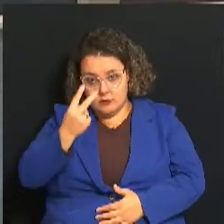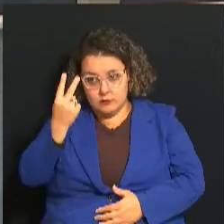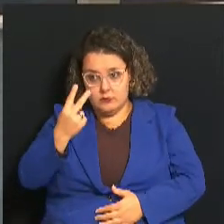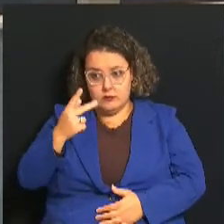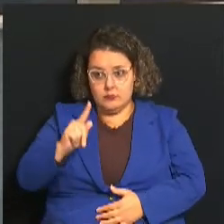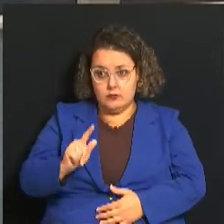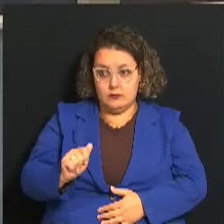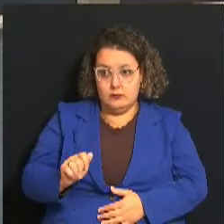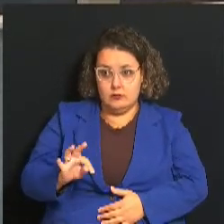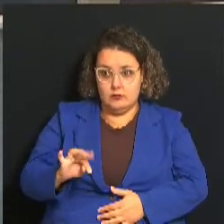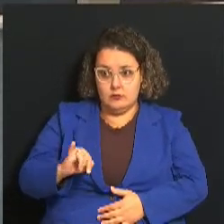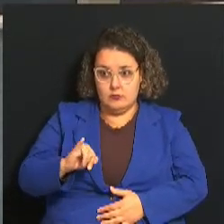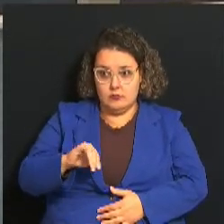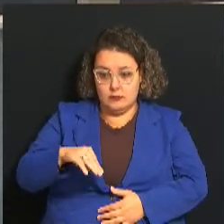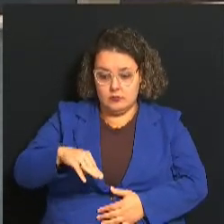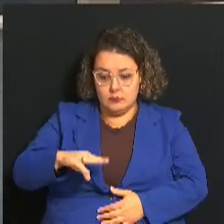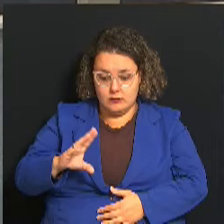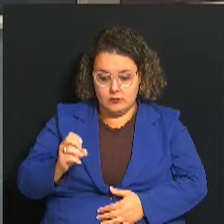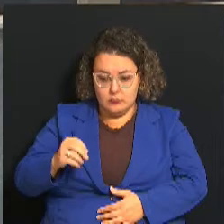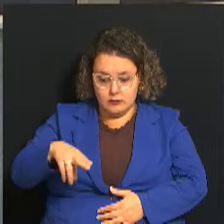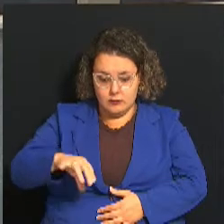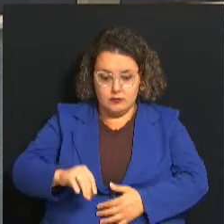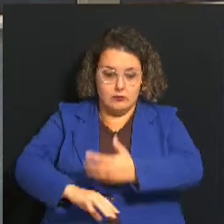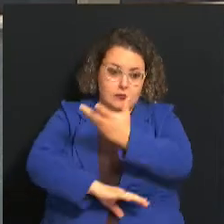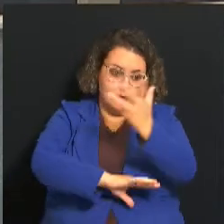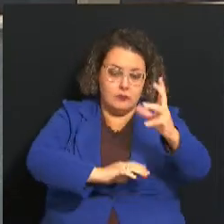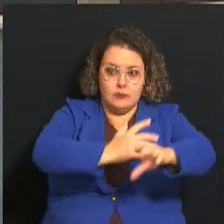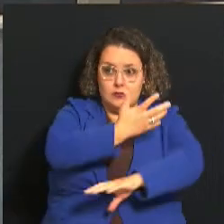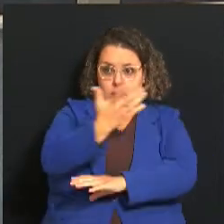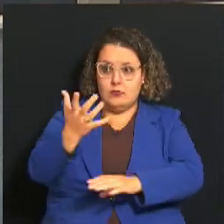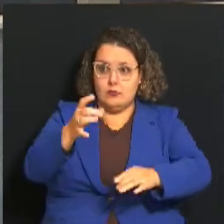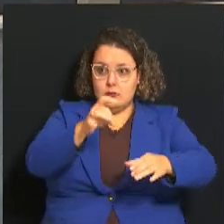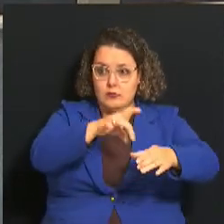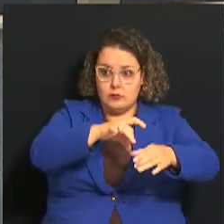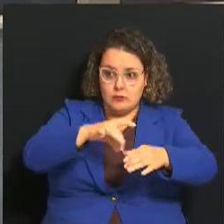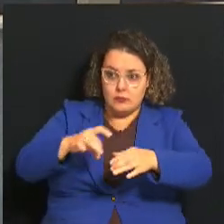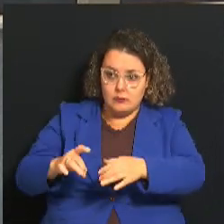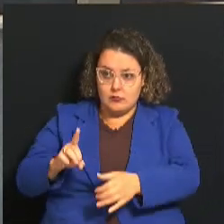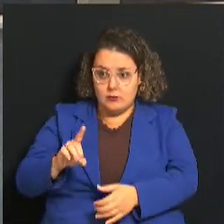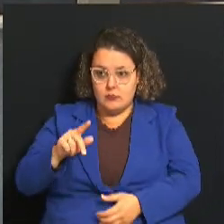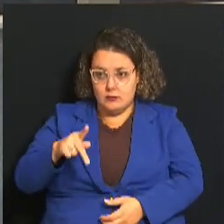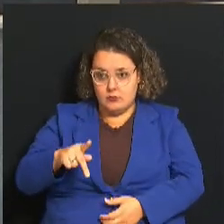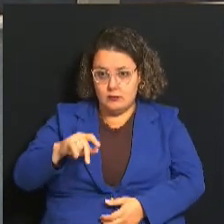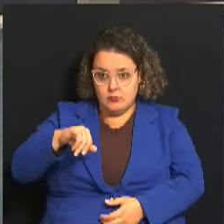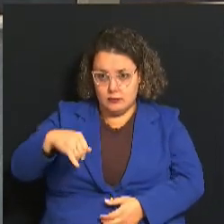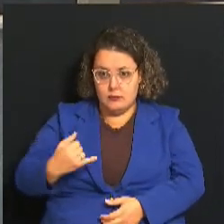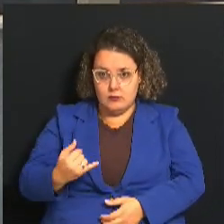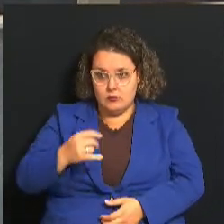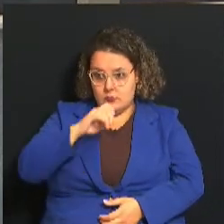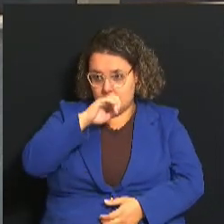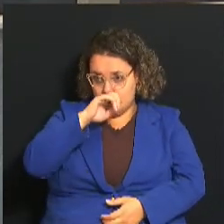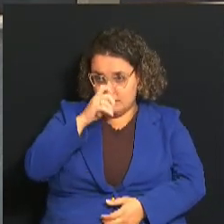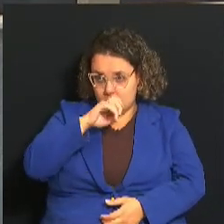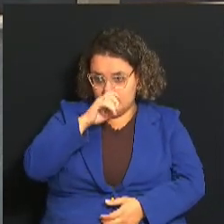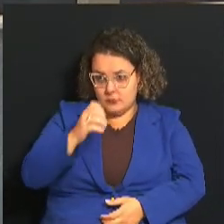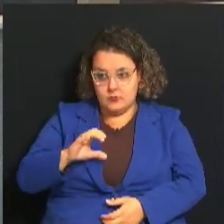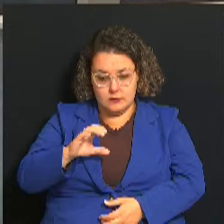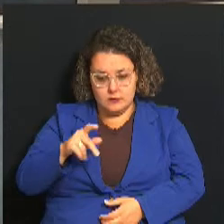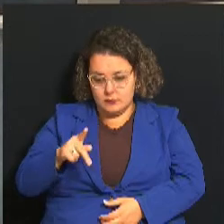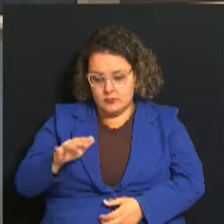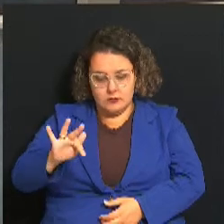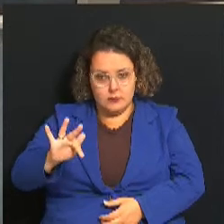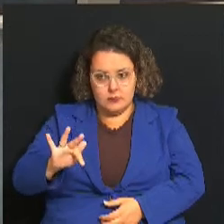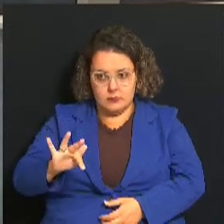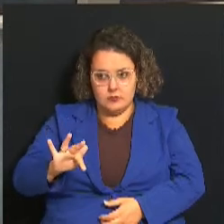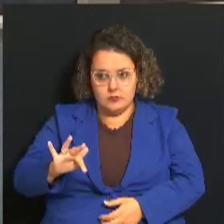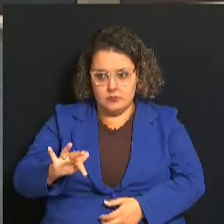arbóreo. Por quê? Pelos plantios do DPJ. Se fosse CPFL, já tinha virado zero